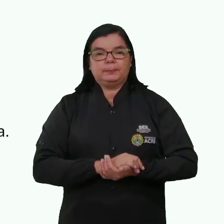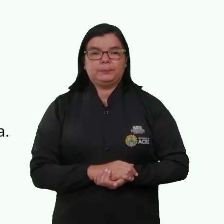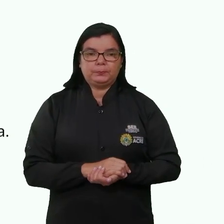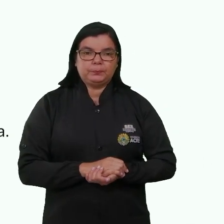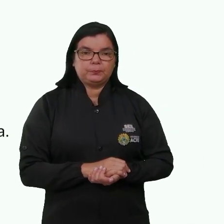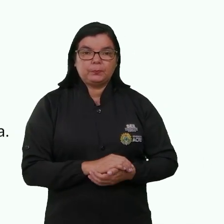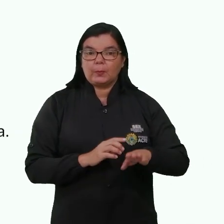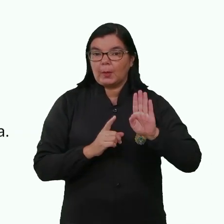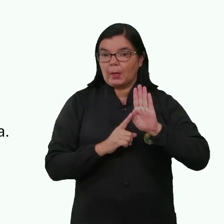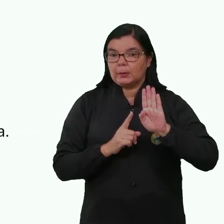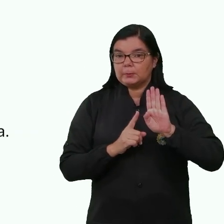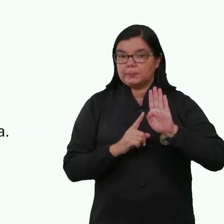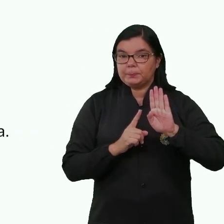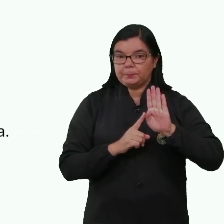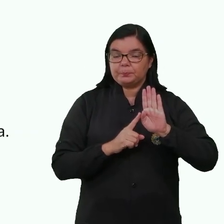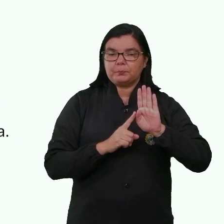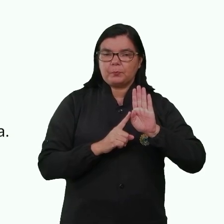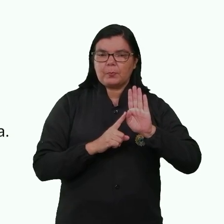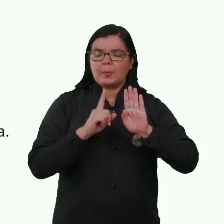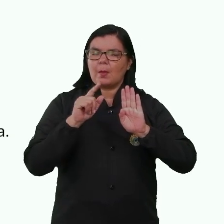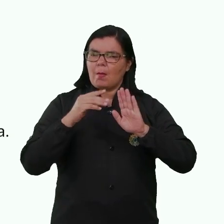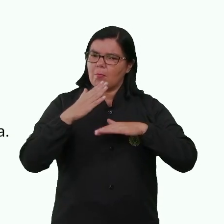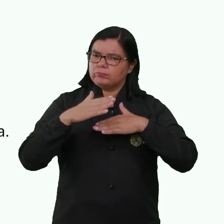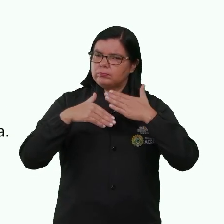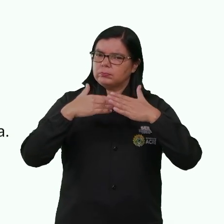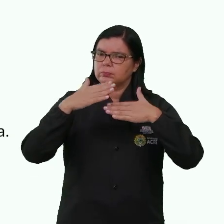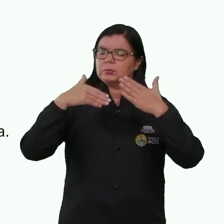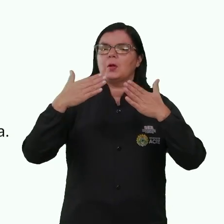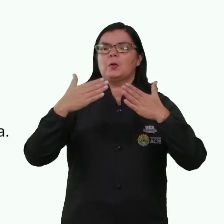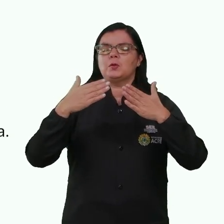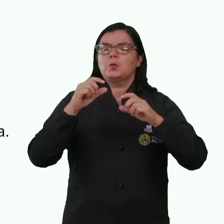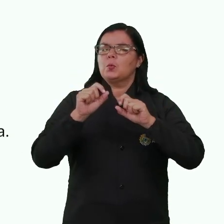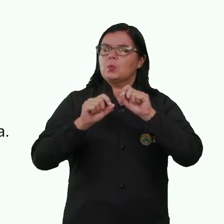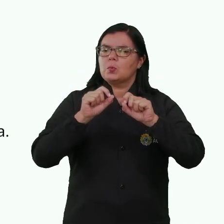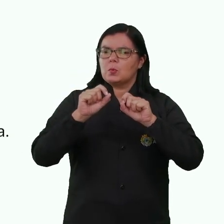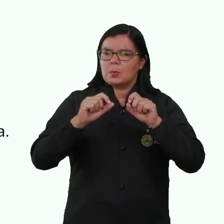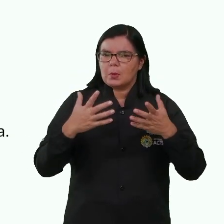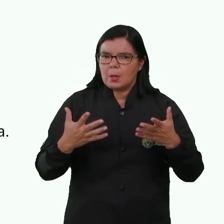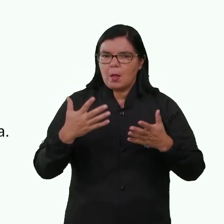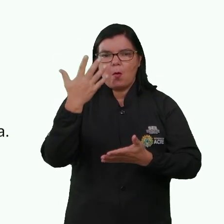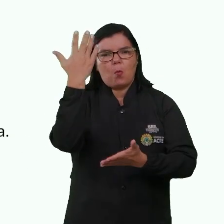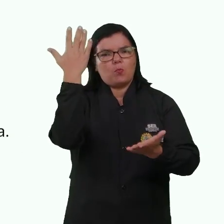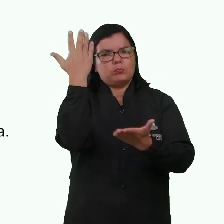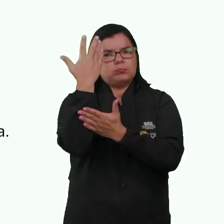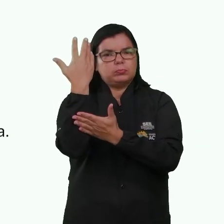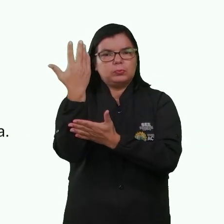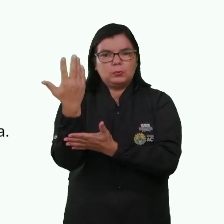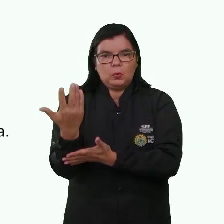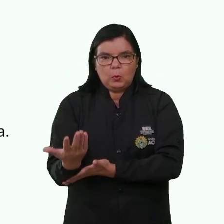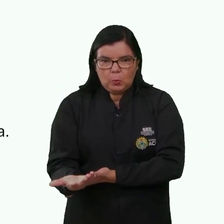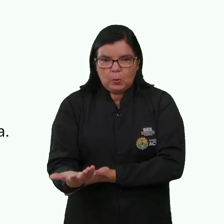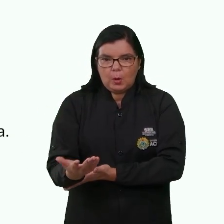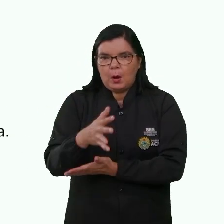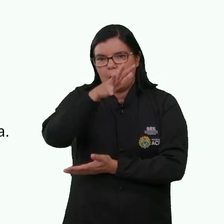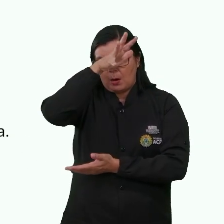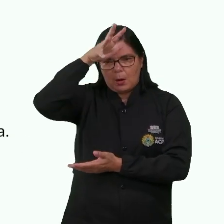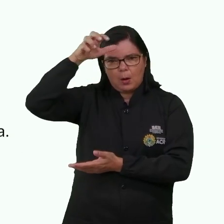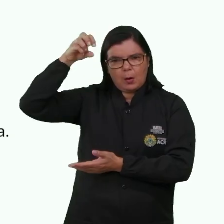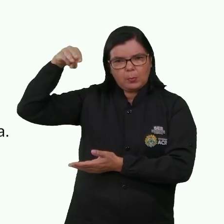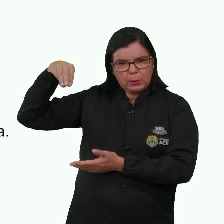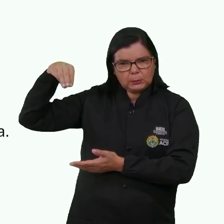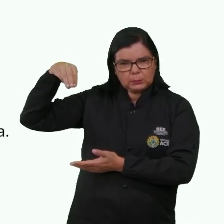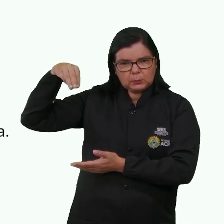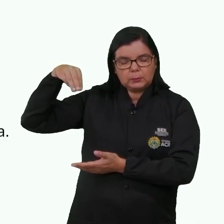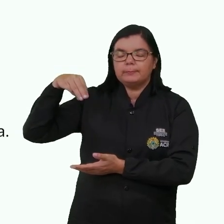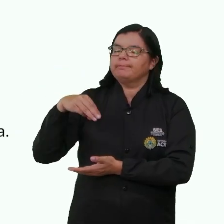alternativa A. E a alternativa B, eles representam o avanço do desmatamento na